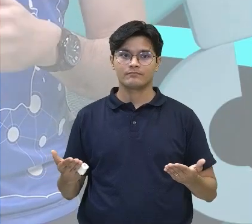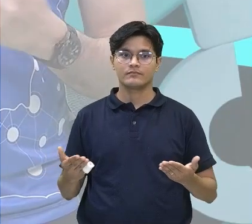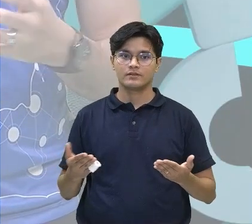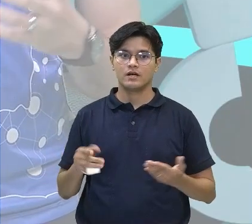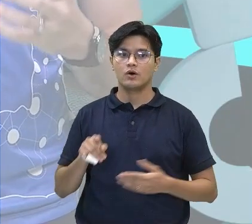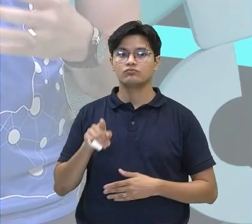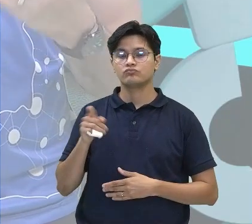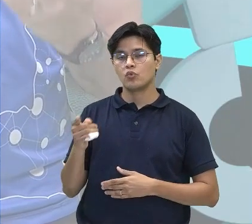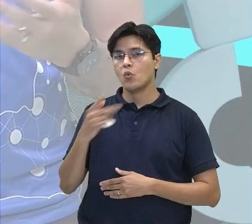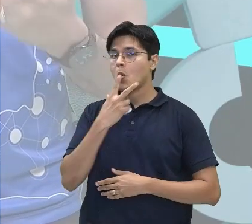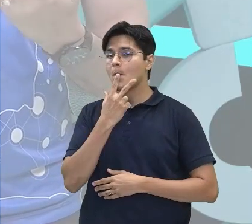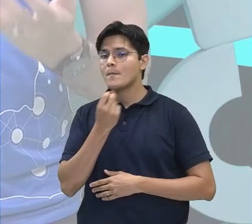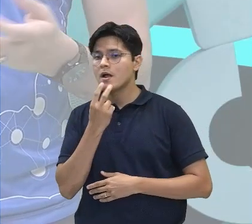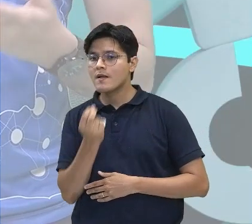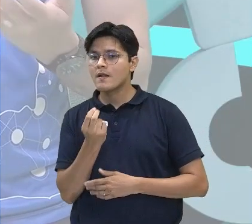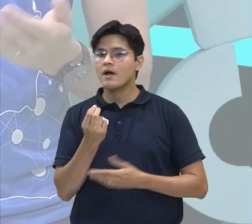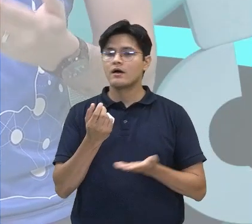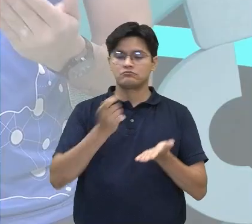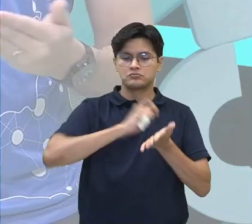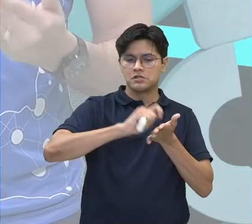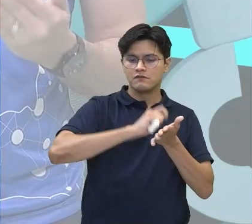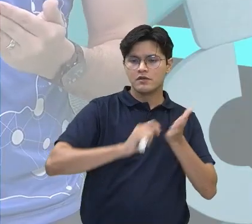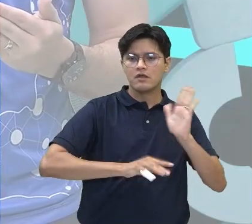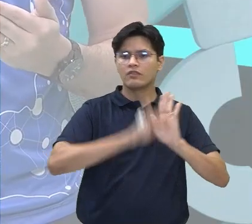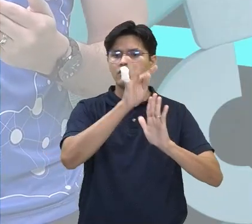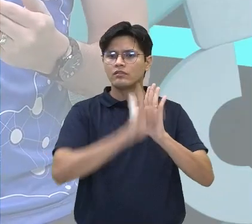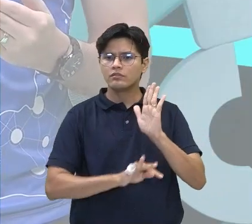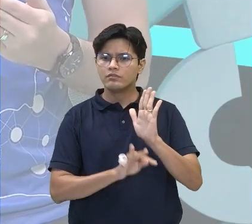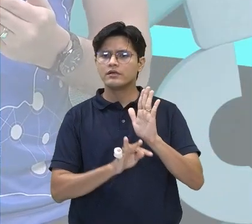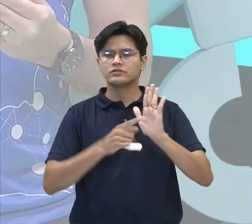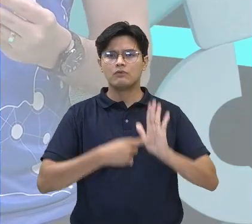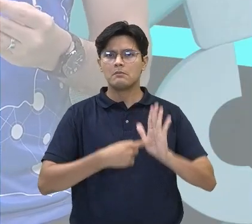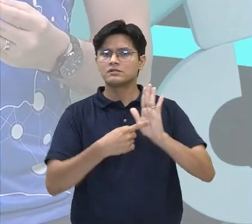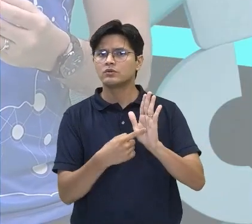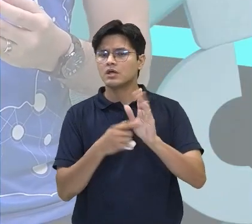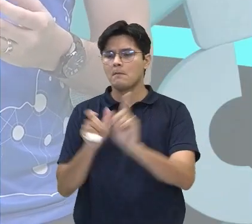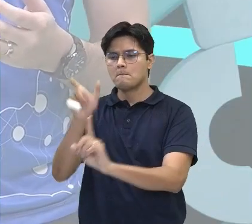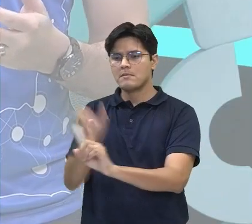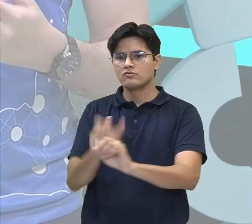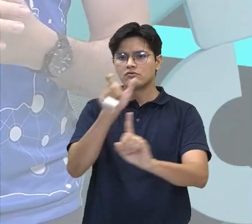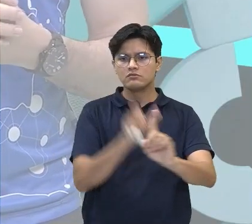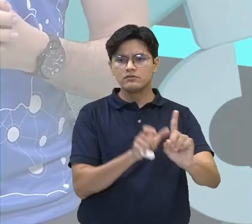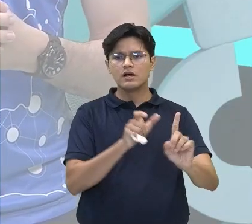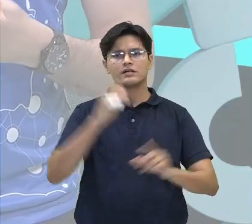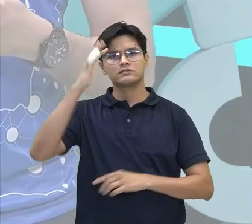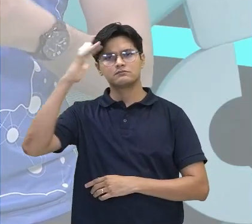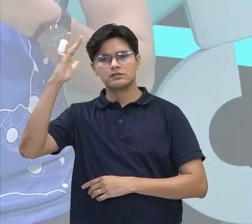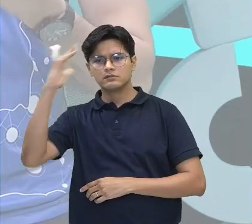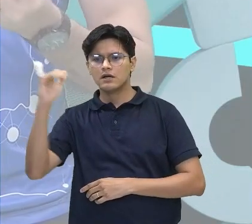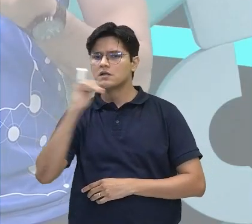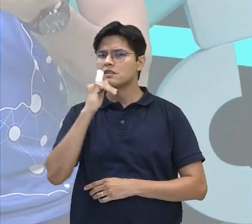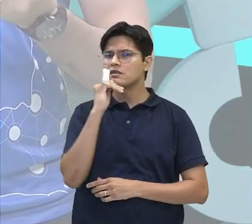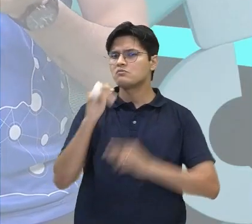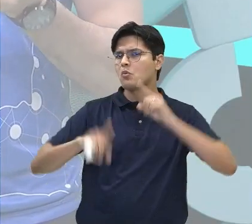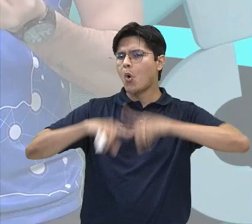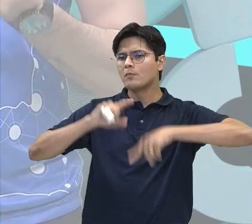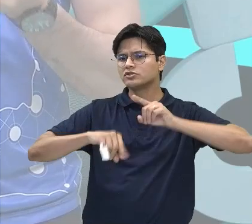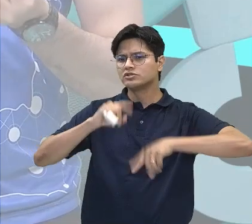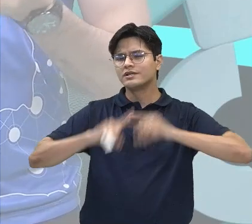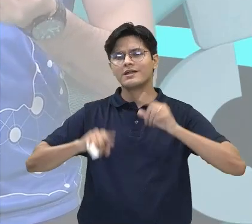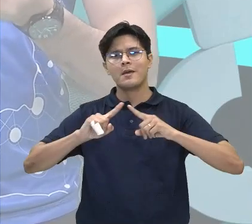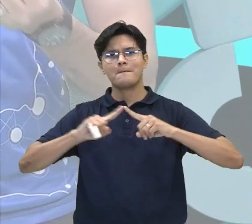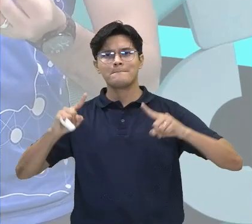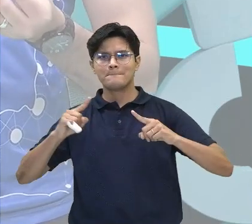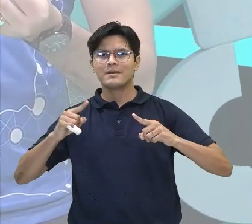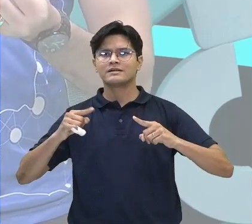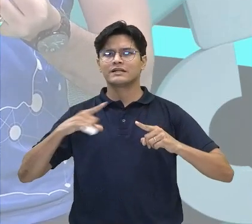personagens inanimados como se fossem humanos discutindo por alguma coisa, mas os seus textos todos de certa forma têm alguma coisa ali por